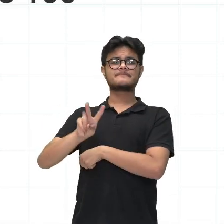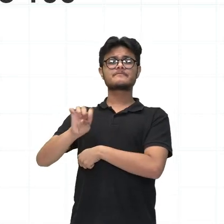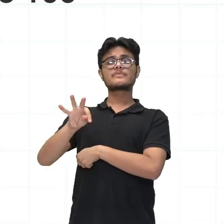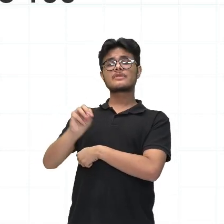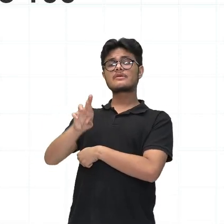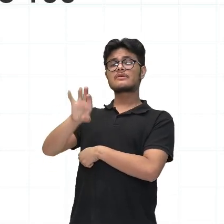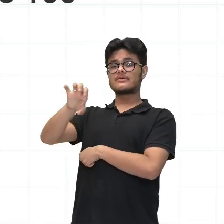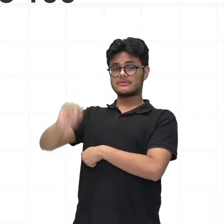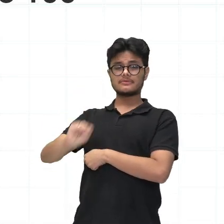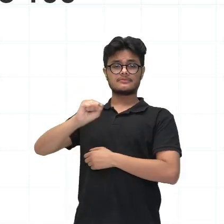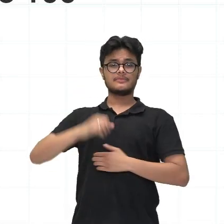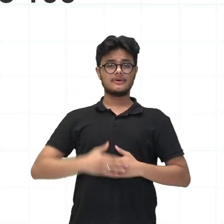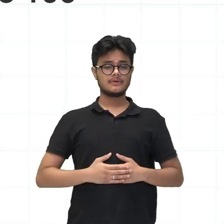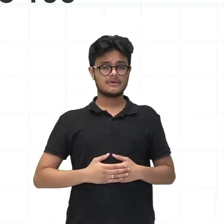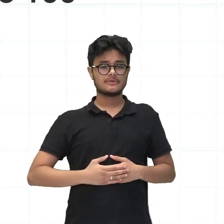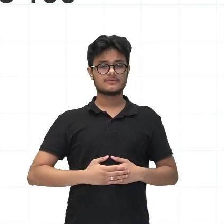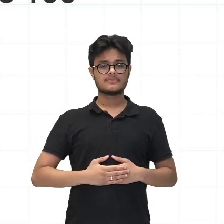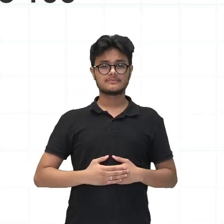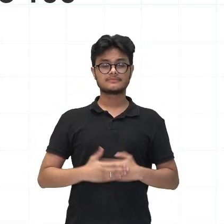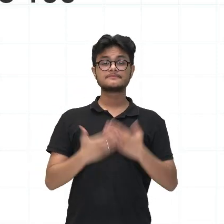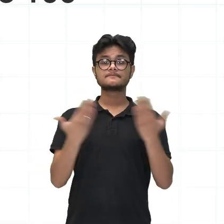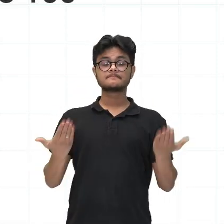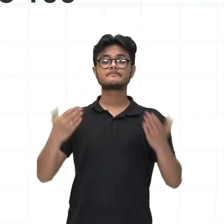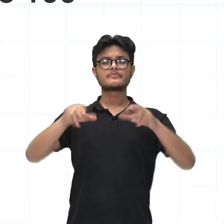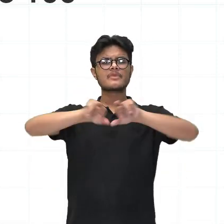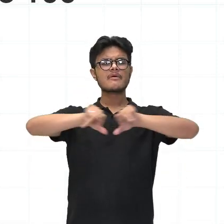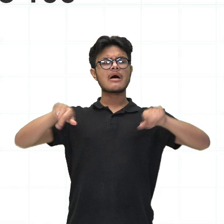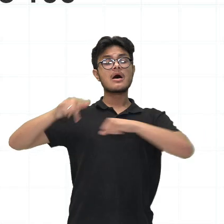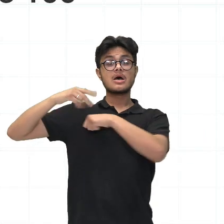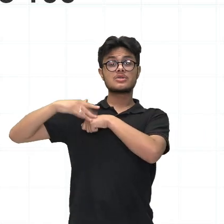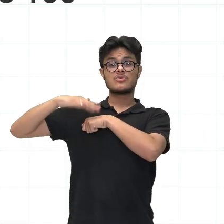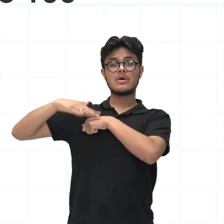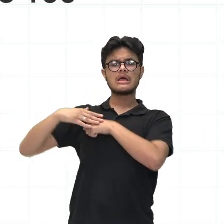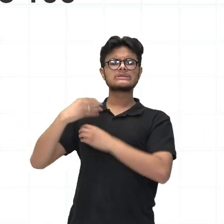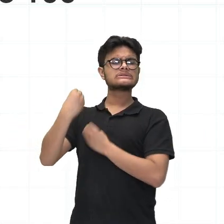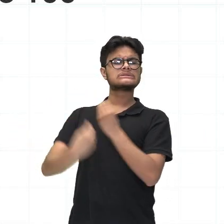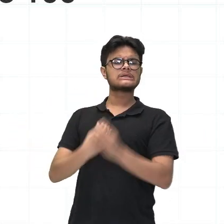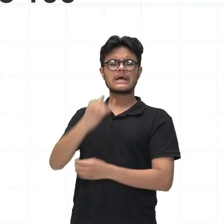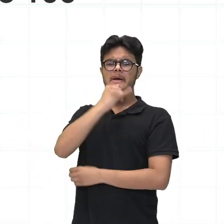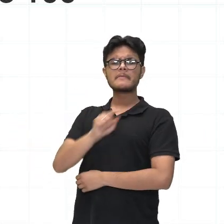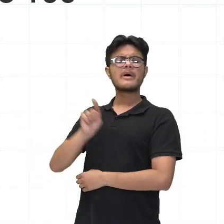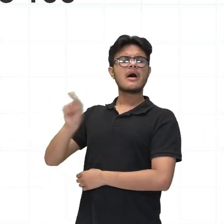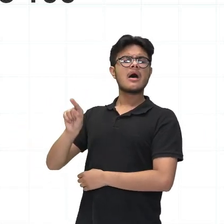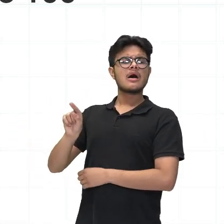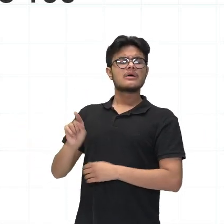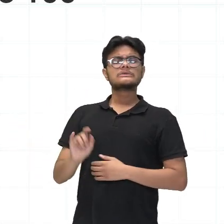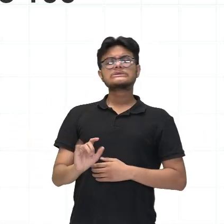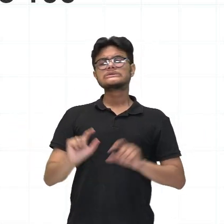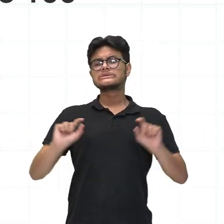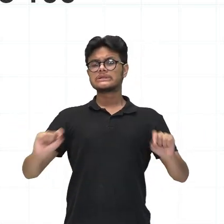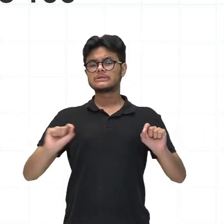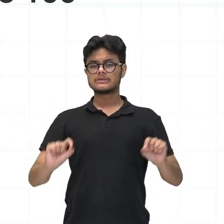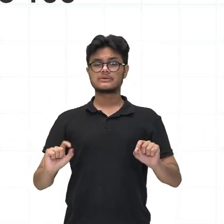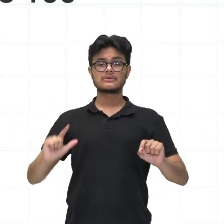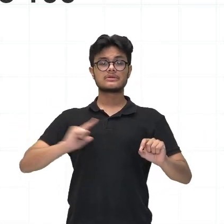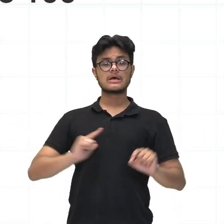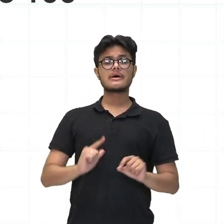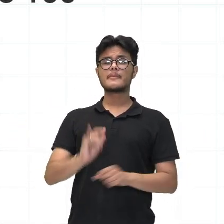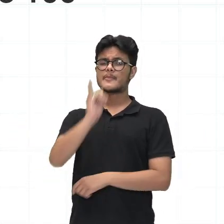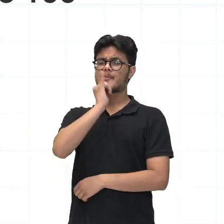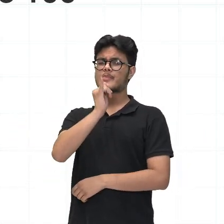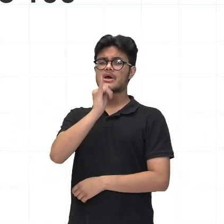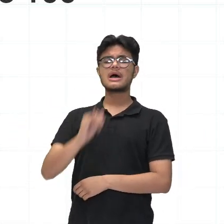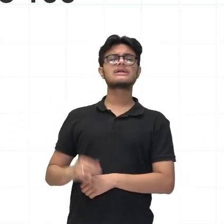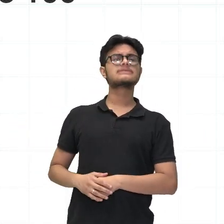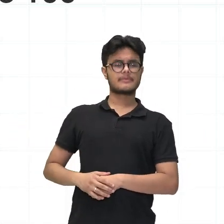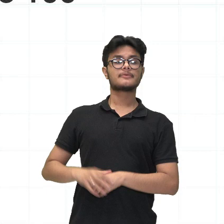transmitidas por vetores. E nós temos vários exemplos dessas doenças, né? Como, por exemplo, a dengue.